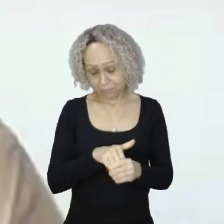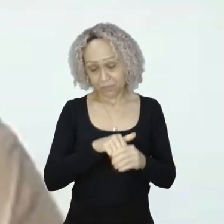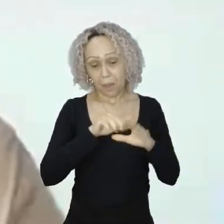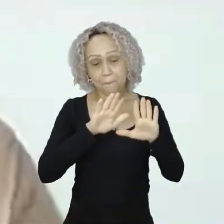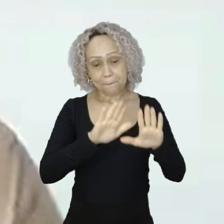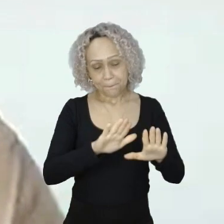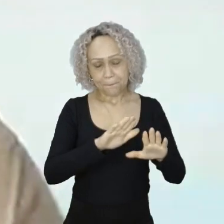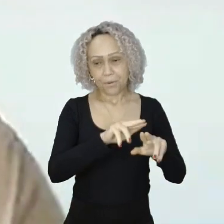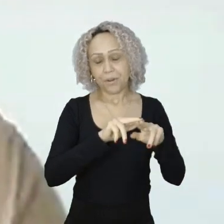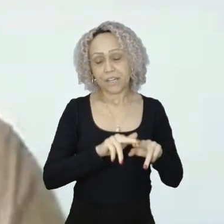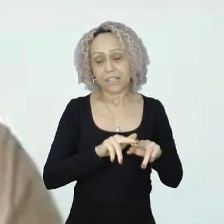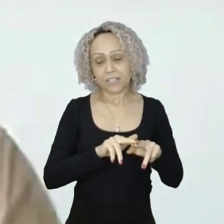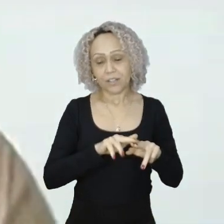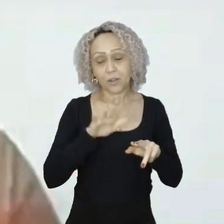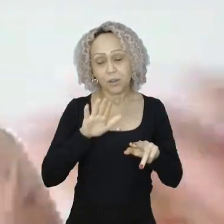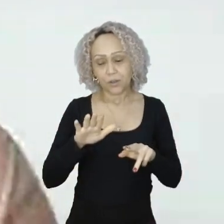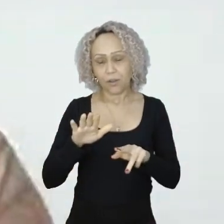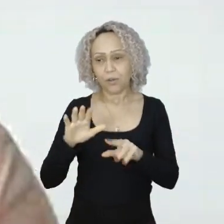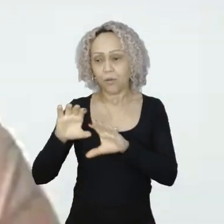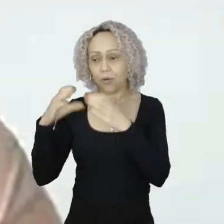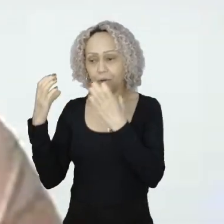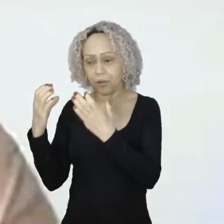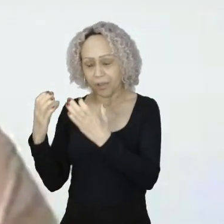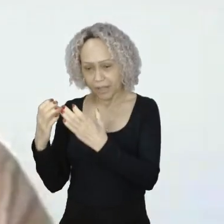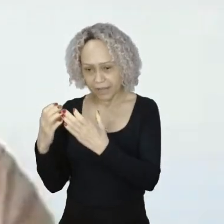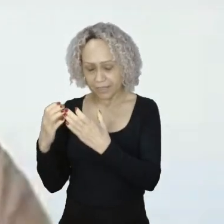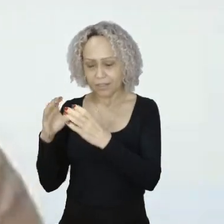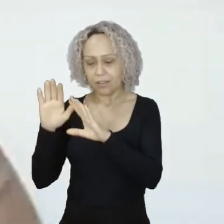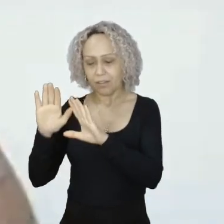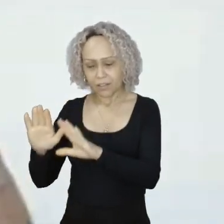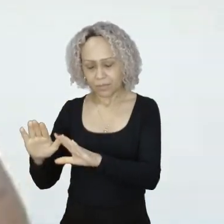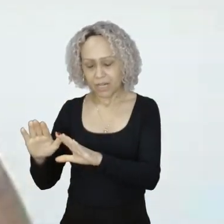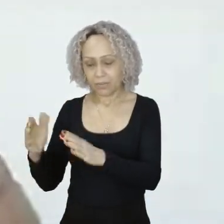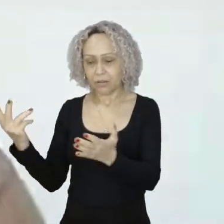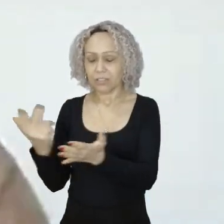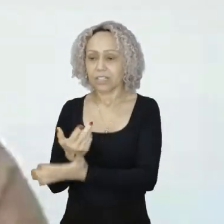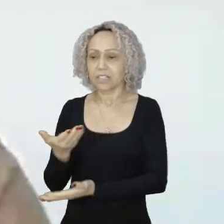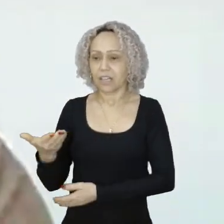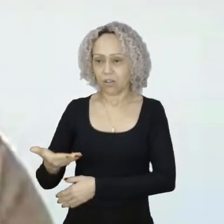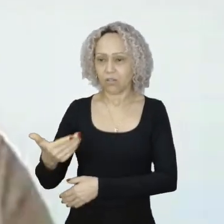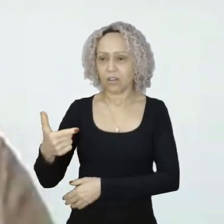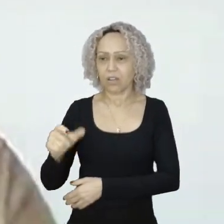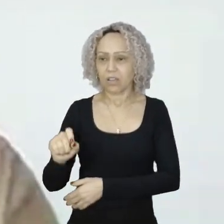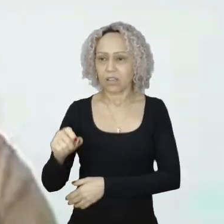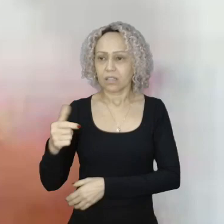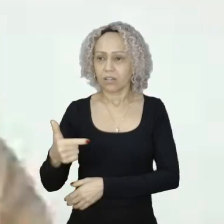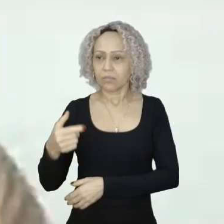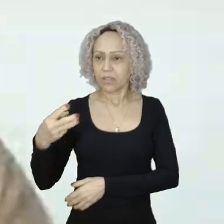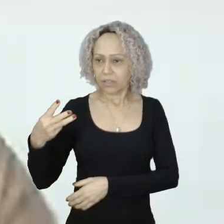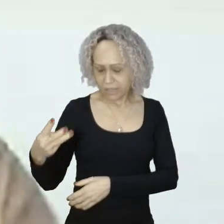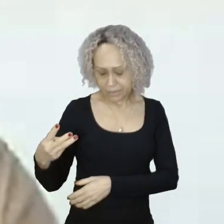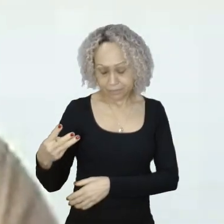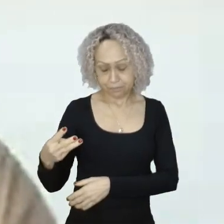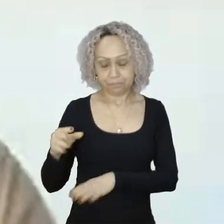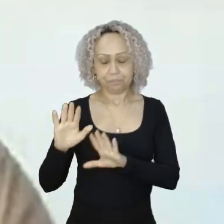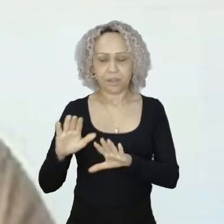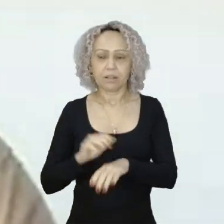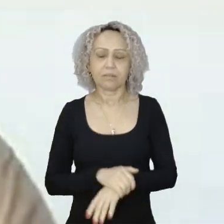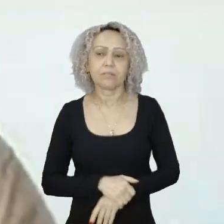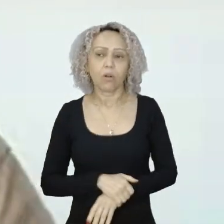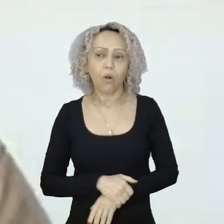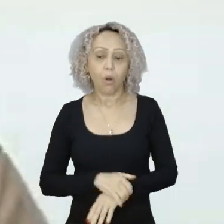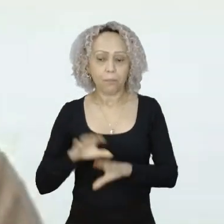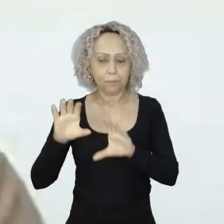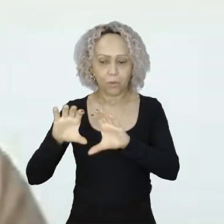ano. E foi um congresso que ele não é um evento em si só, ele é um processo. É muito parecido com os processos